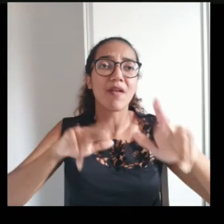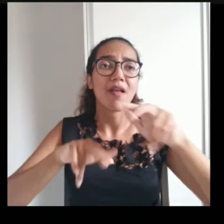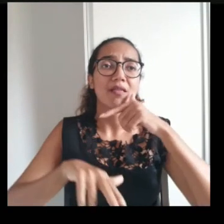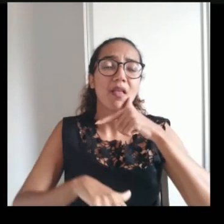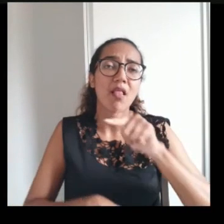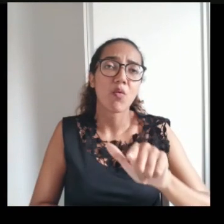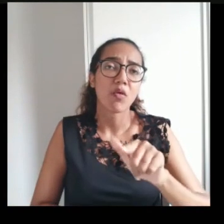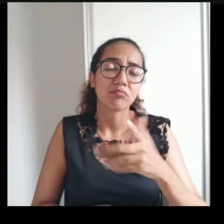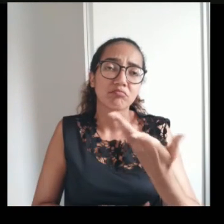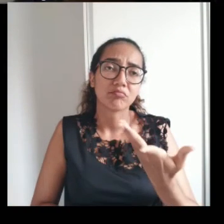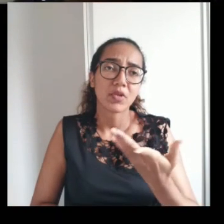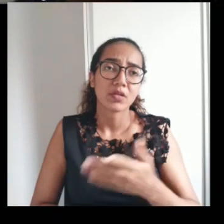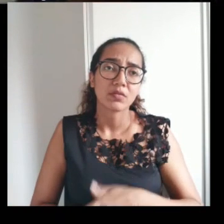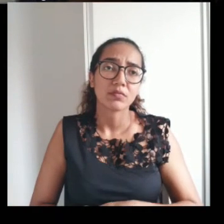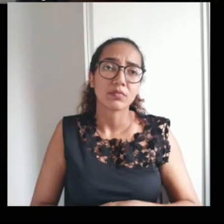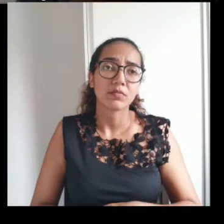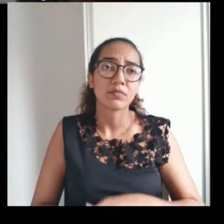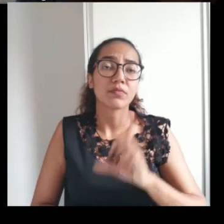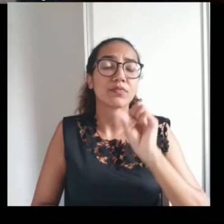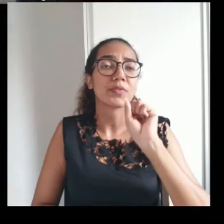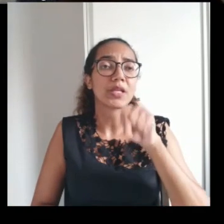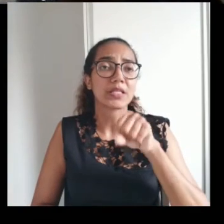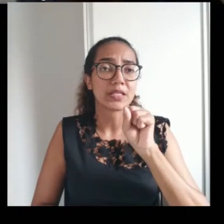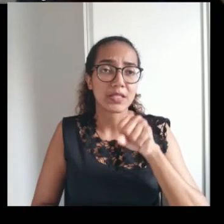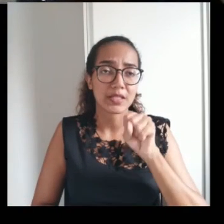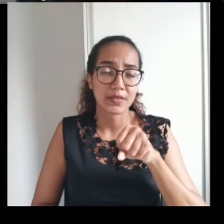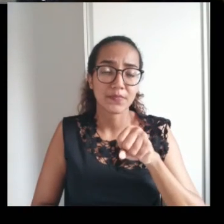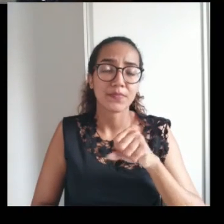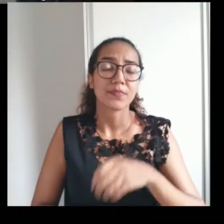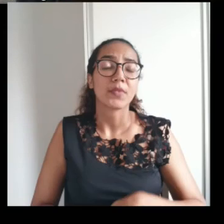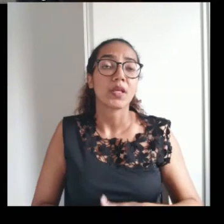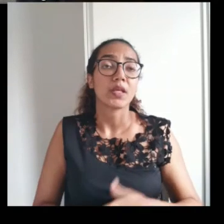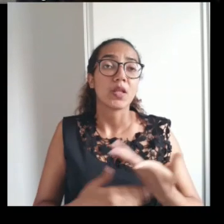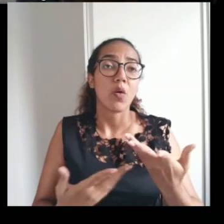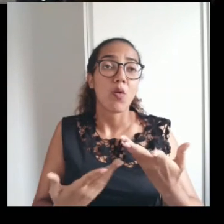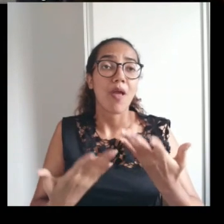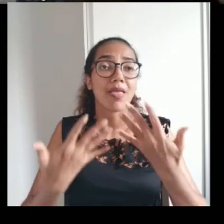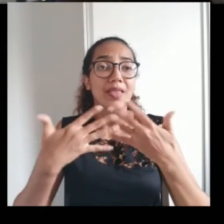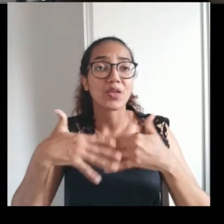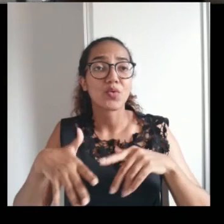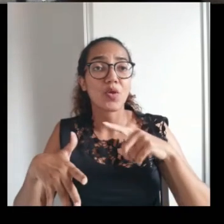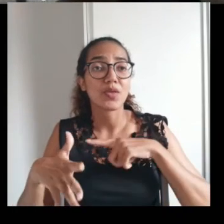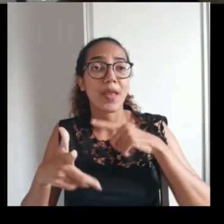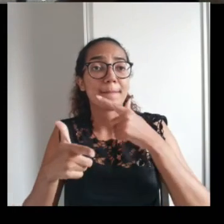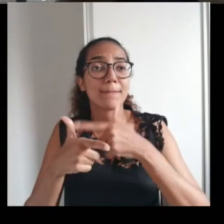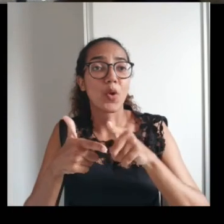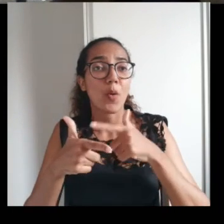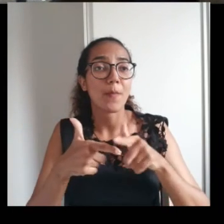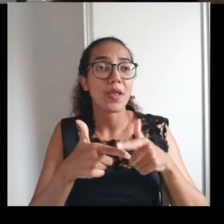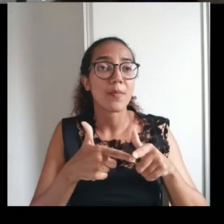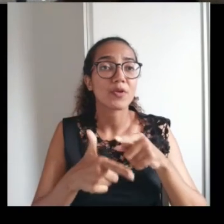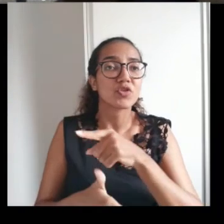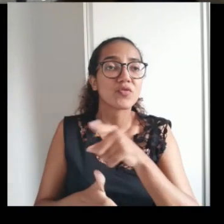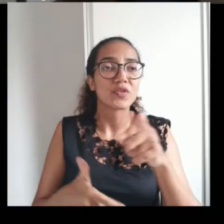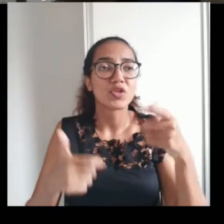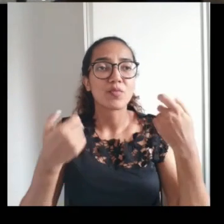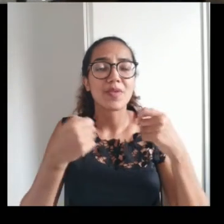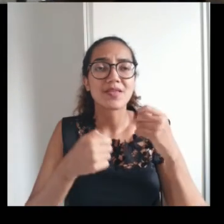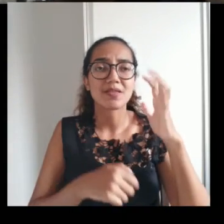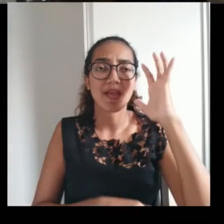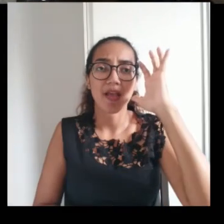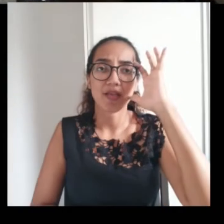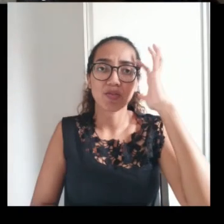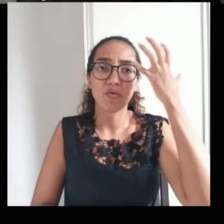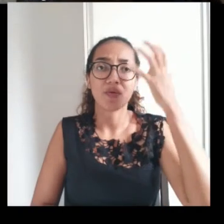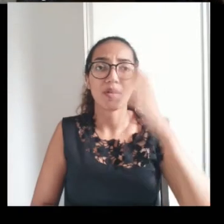Uhum, exatamente, né? É muito comum você ter problemas, né, que você precisa resolver e são problemas